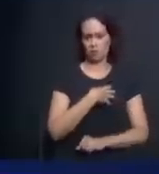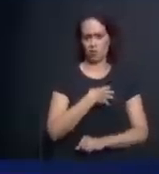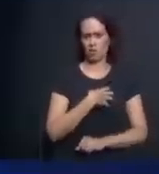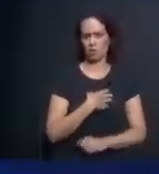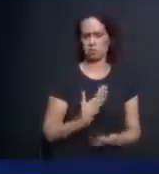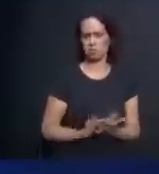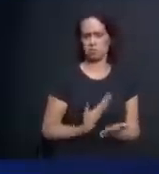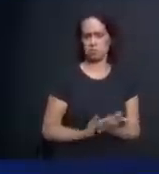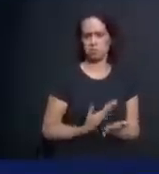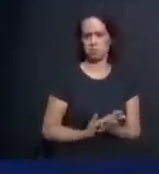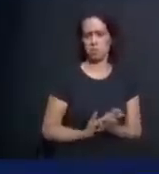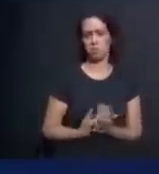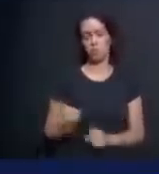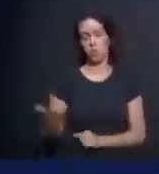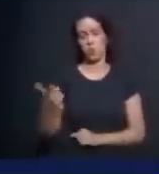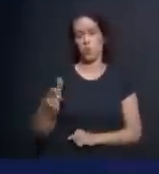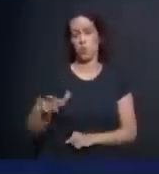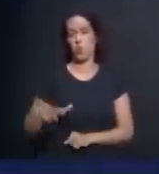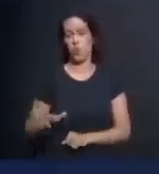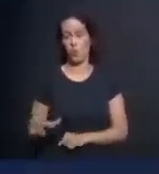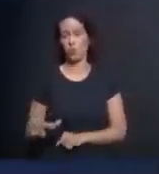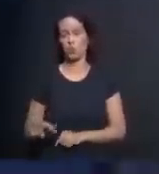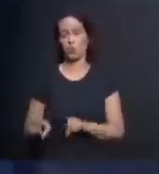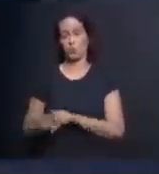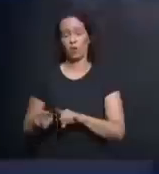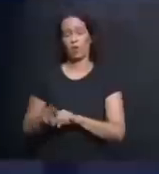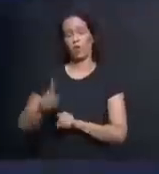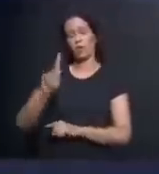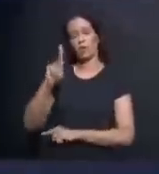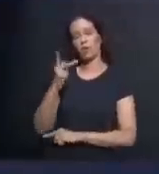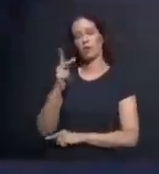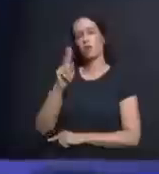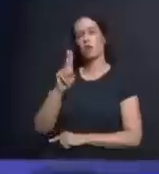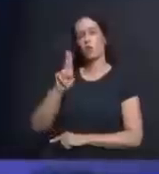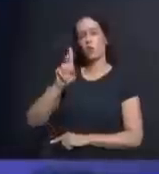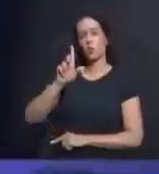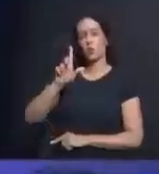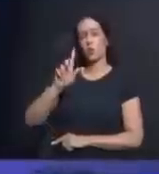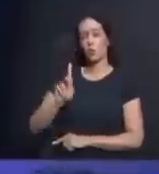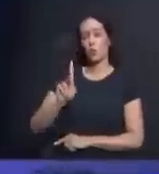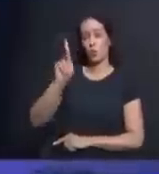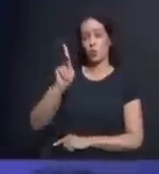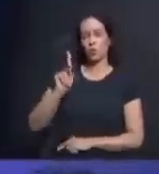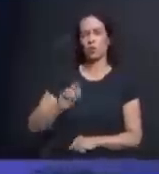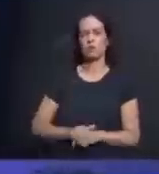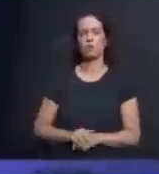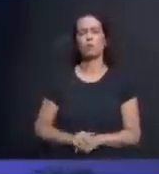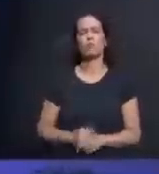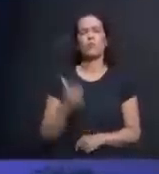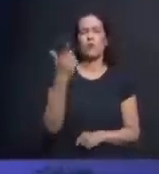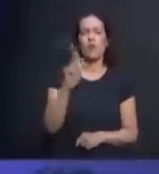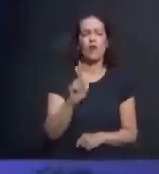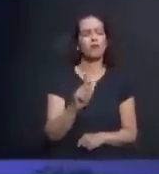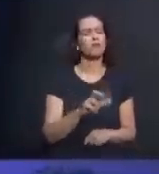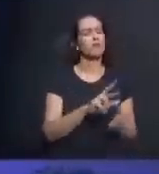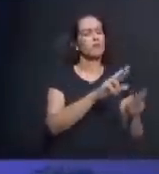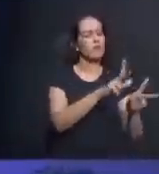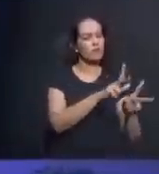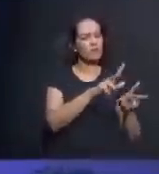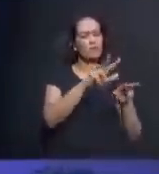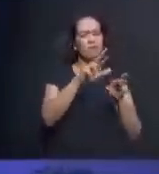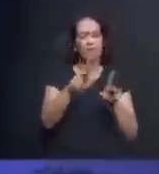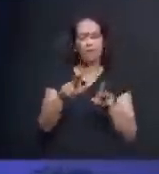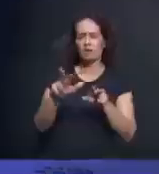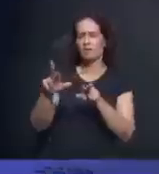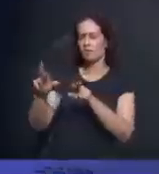vê que a Viúva Negra é uma coisa, você vê que o Thor é uma coisa, você vê que o outro é outra coisa! E a gente vibra! No meio do filme a gente